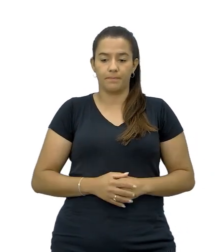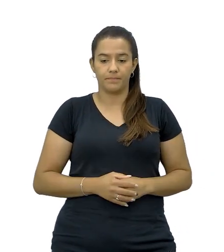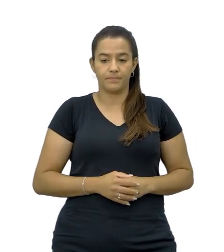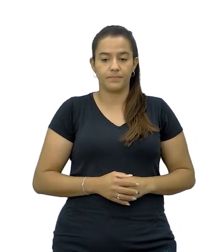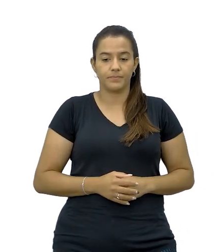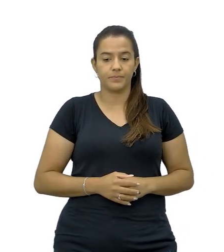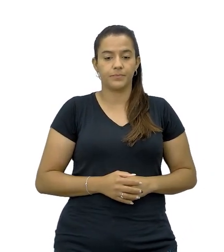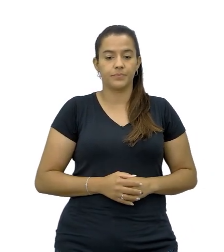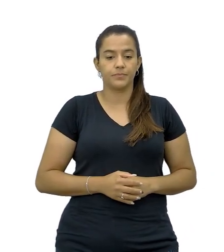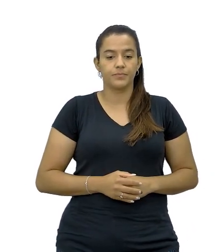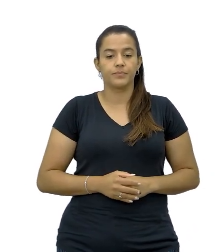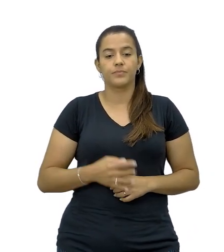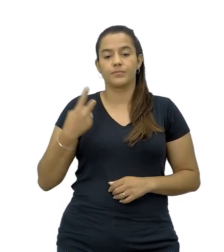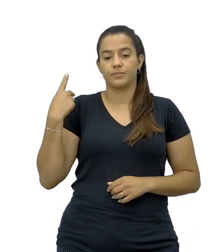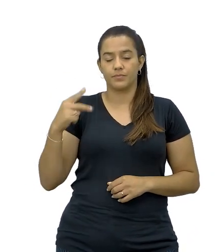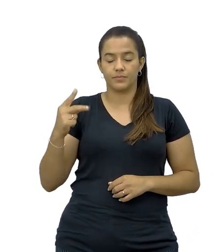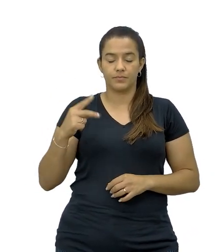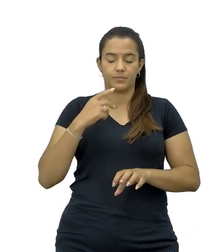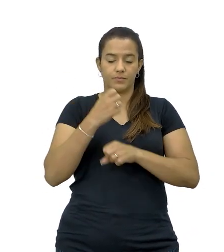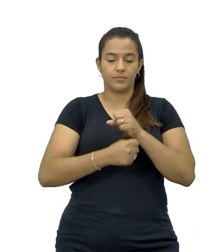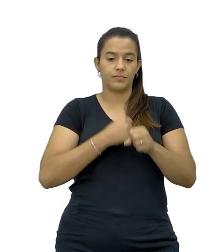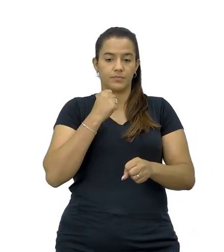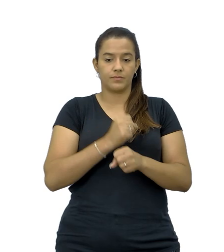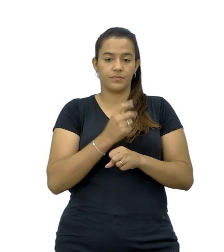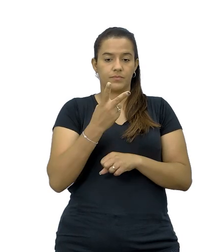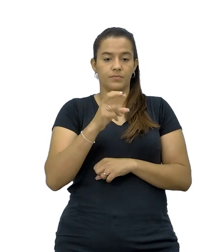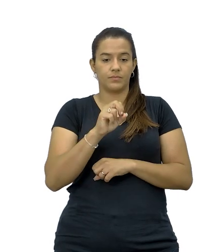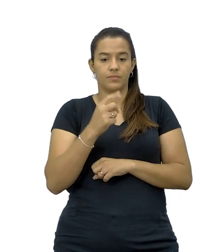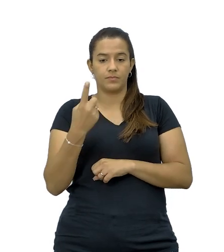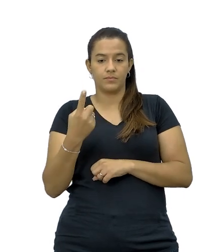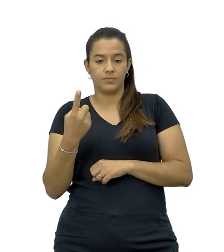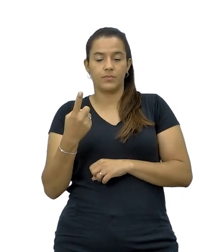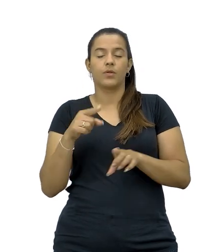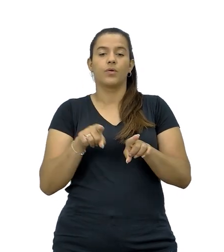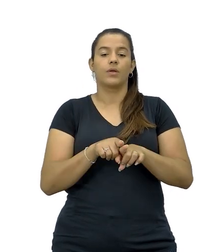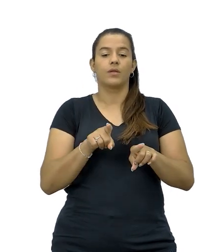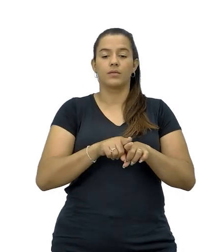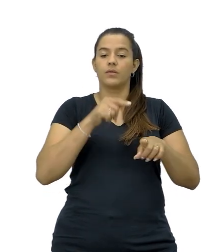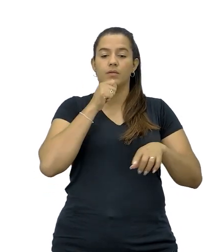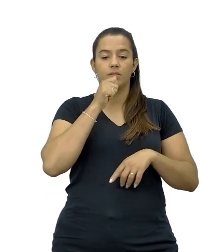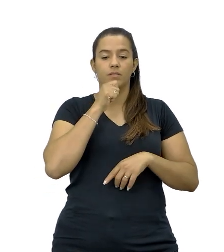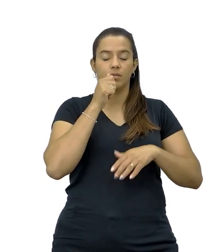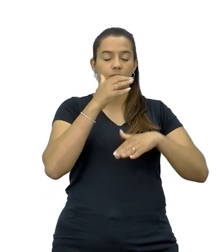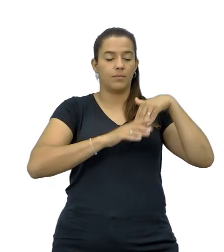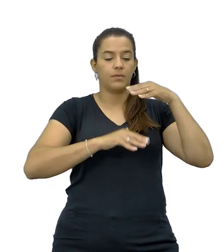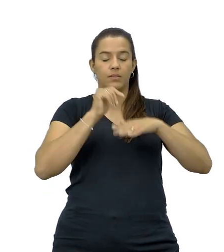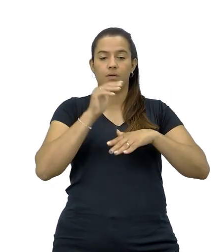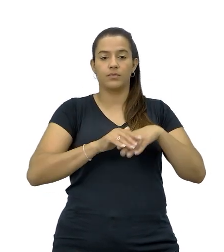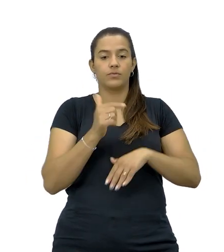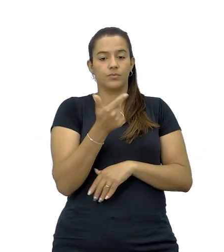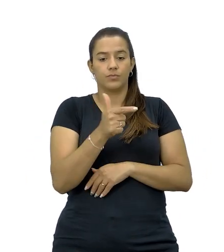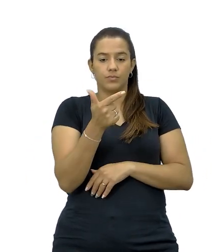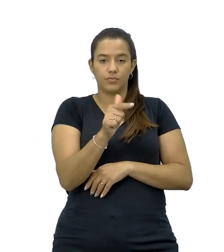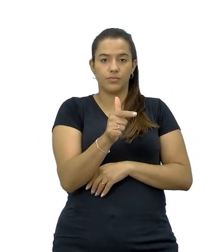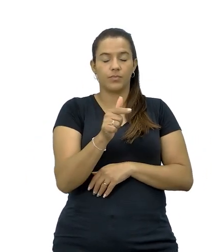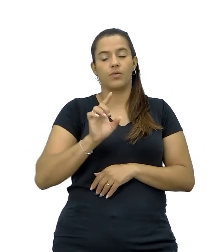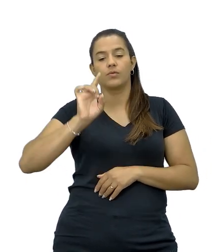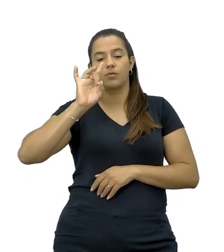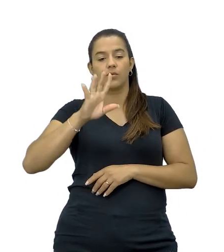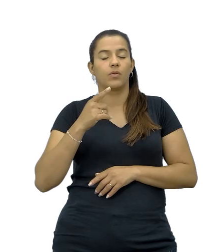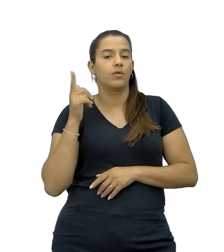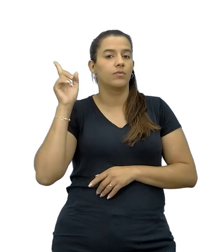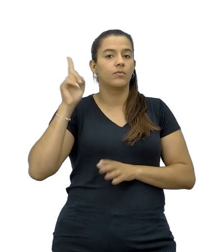nesta minha de 2021, eu não tinha a redação da habilidade, só tinha aquele código, né,